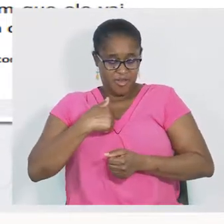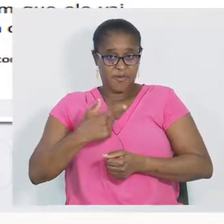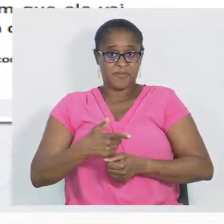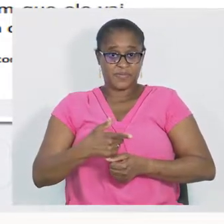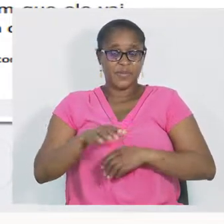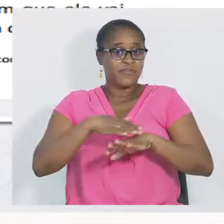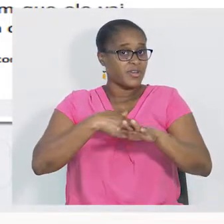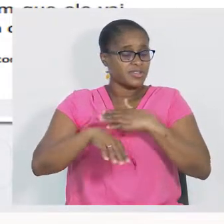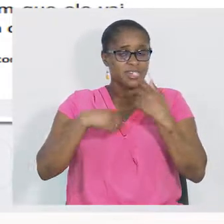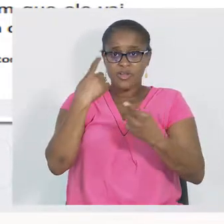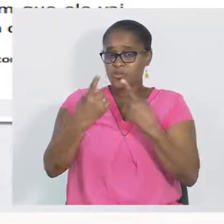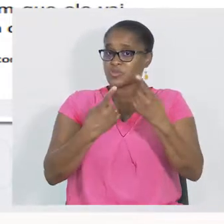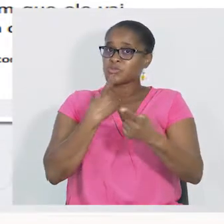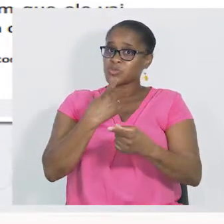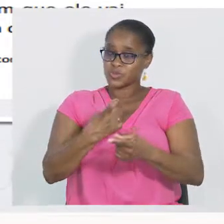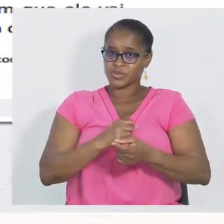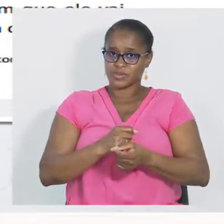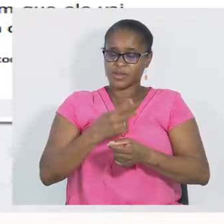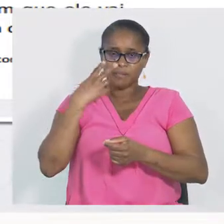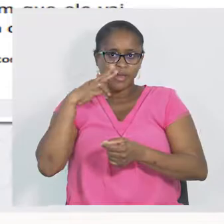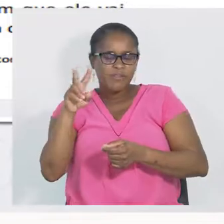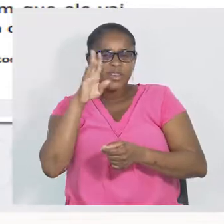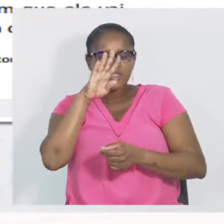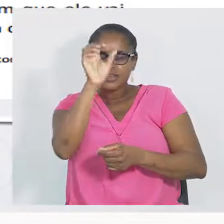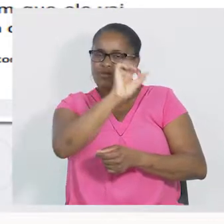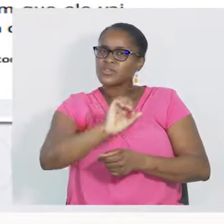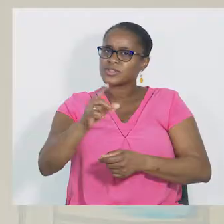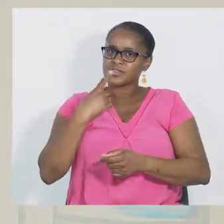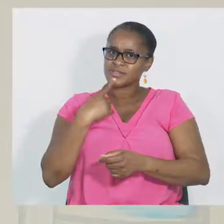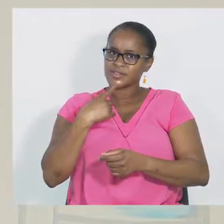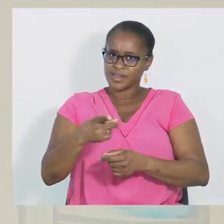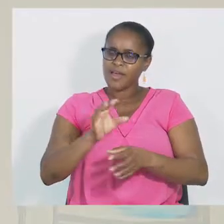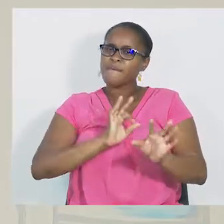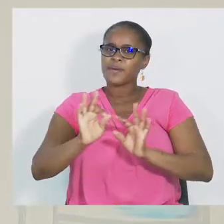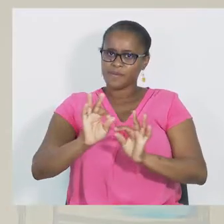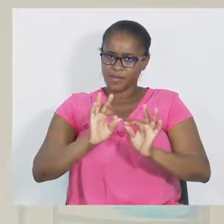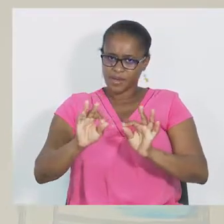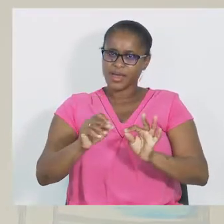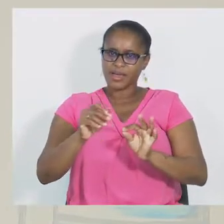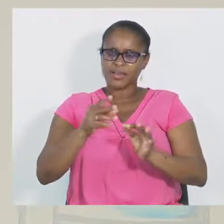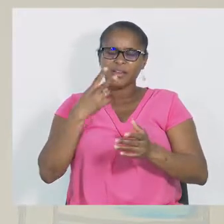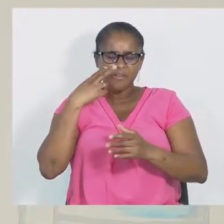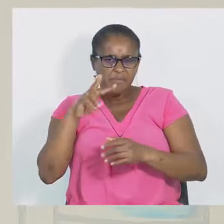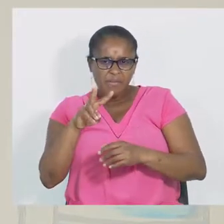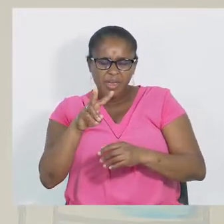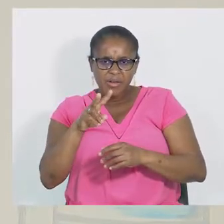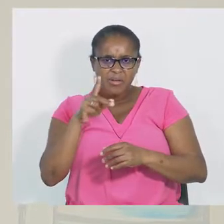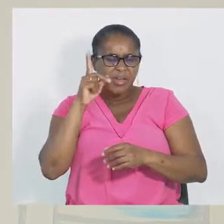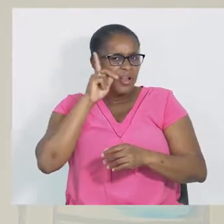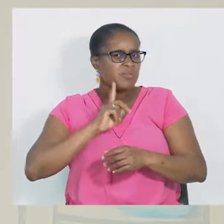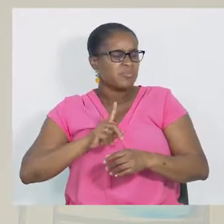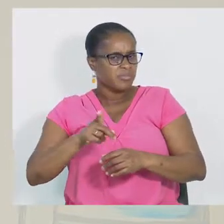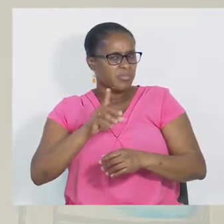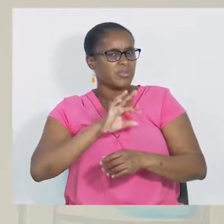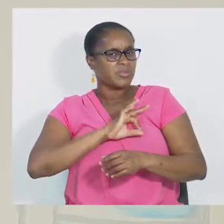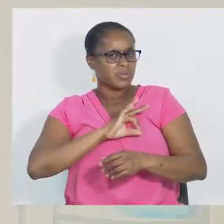na sua cadeira, na sua enorme cadeira de balanço, onde, para a frente,